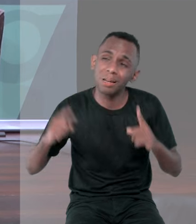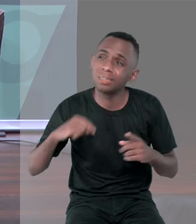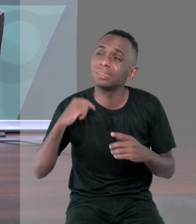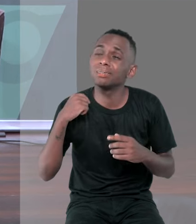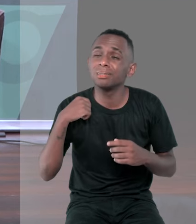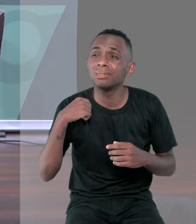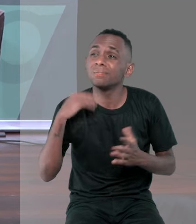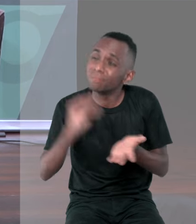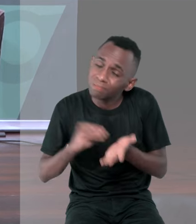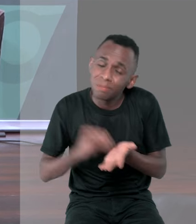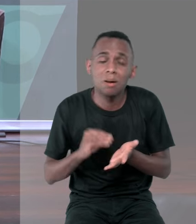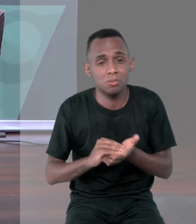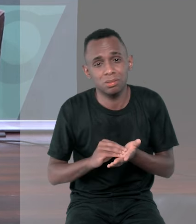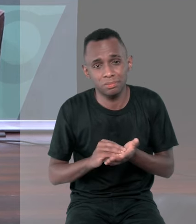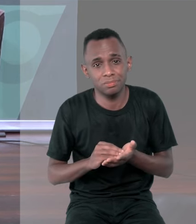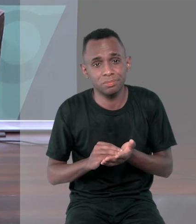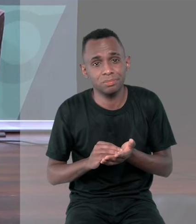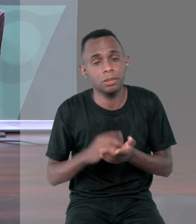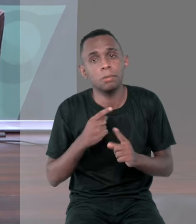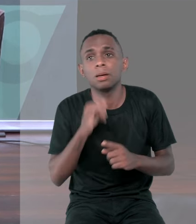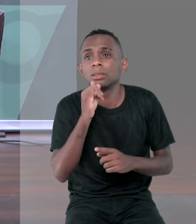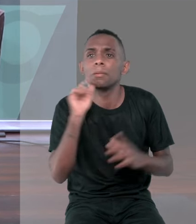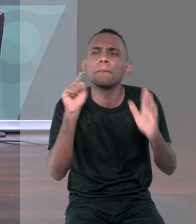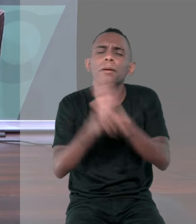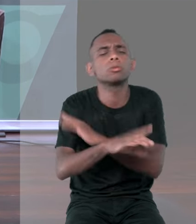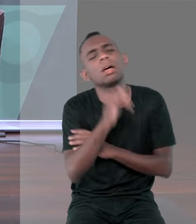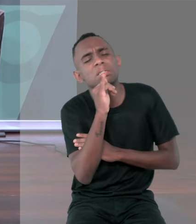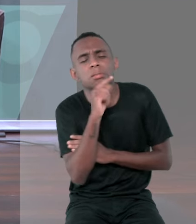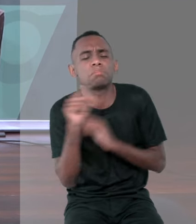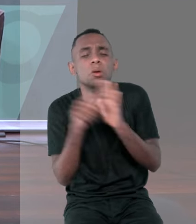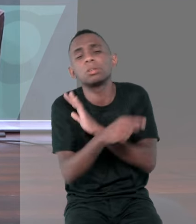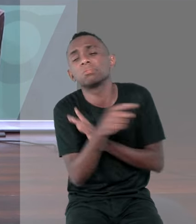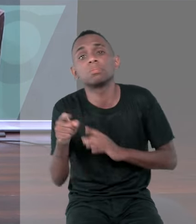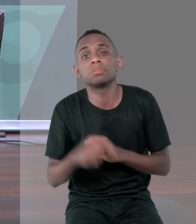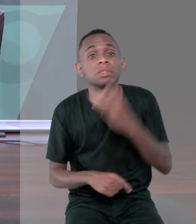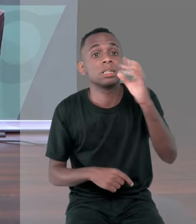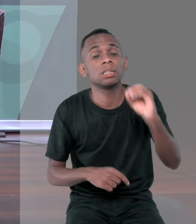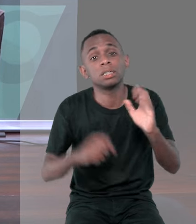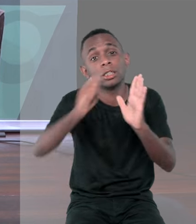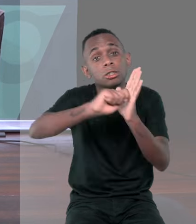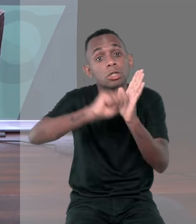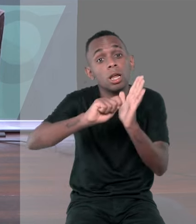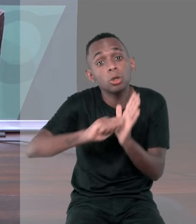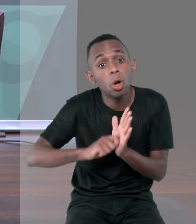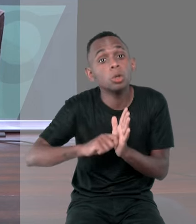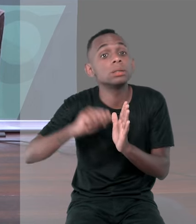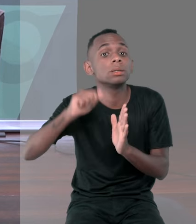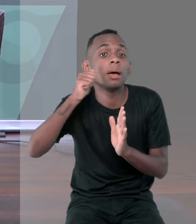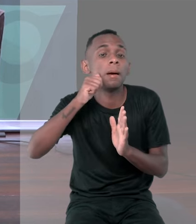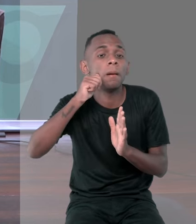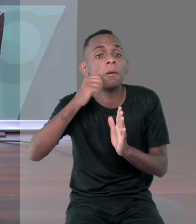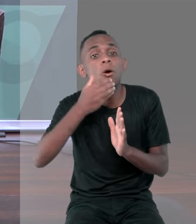da literatura brasileira. Né? Se eu perguntar para vocês, me digam aí, 30 escritores